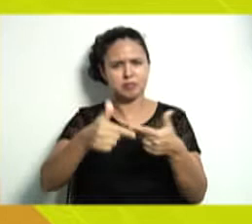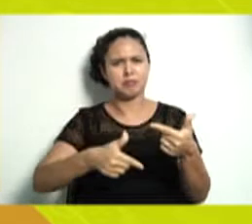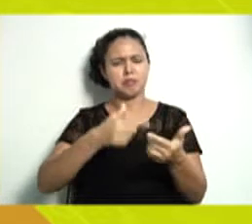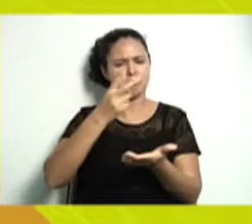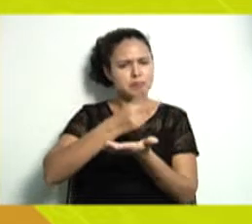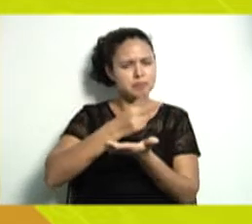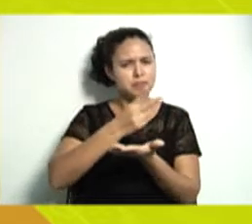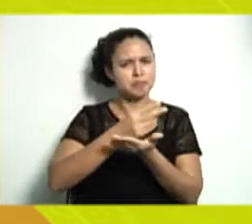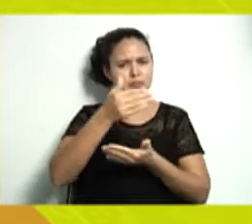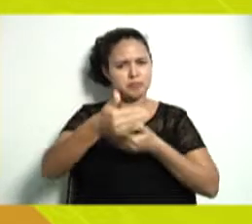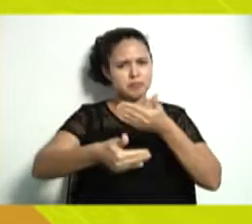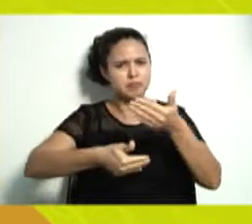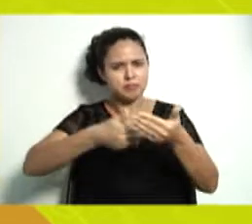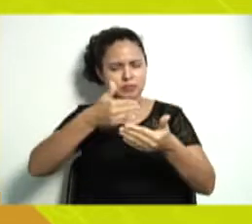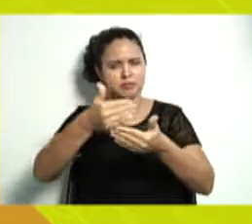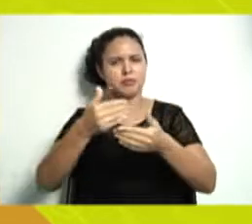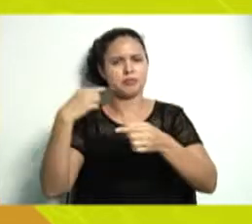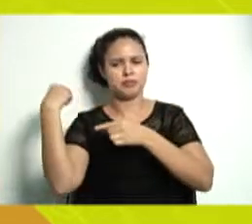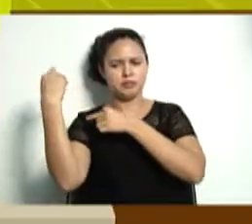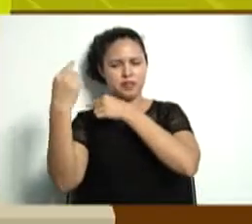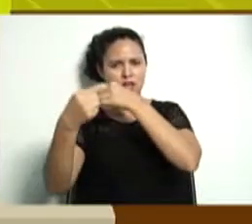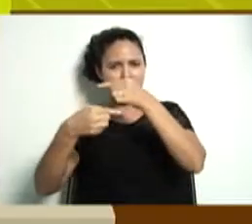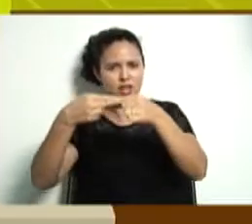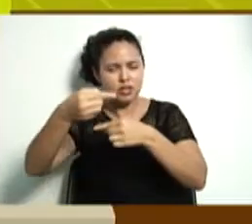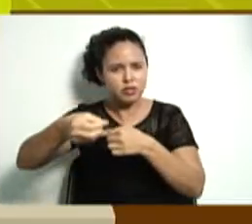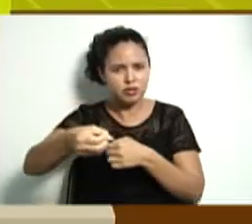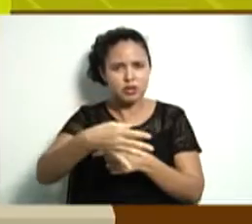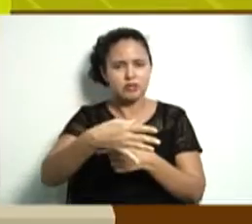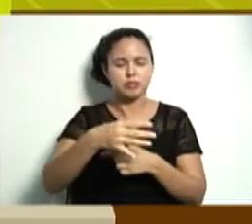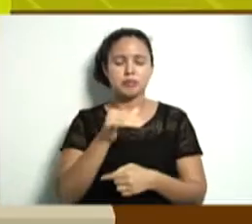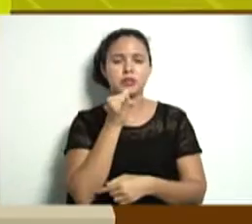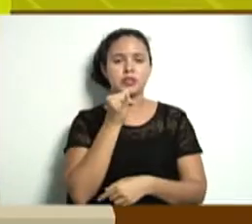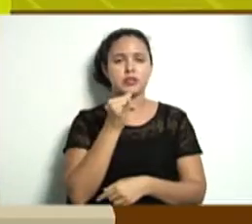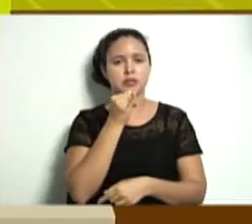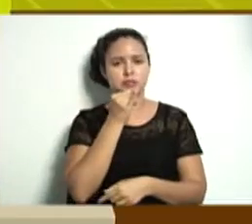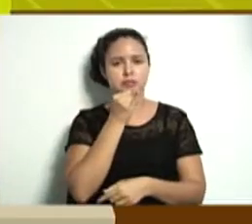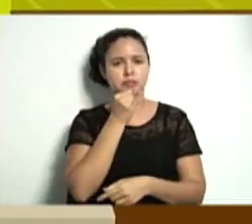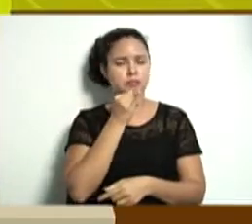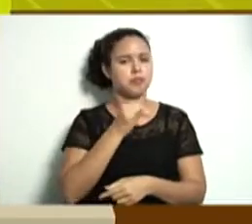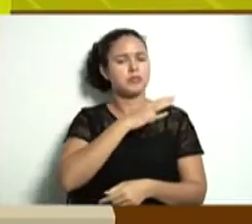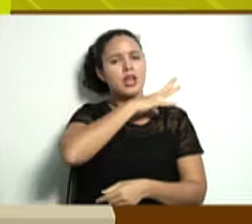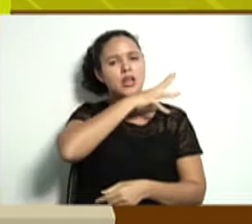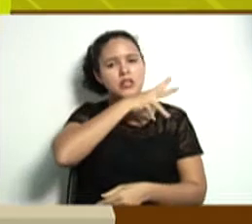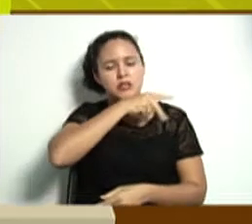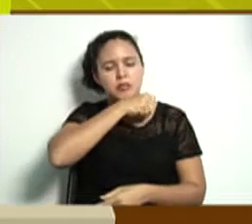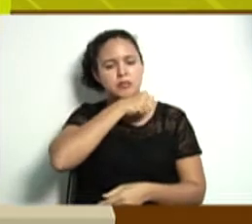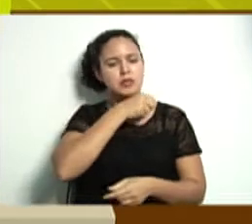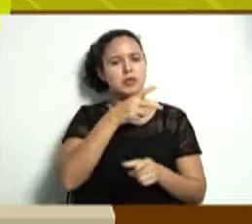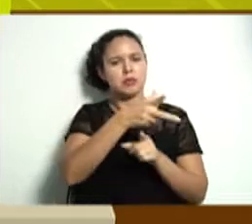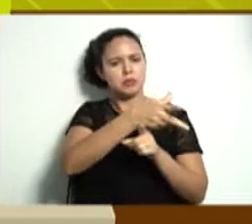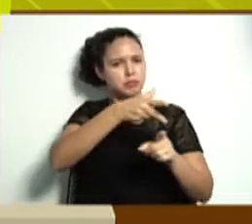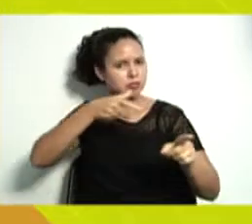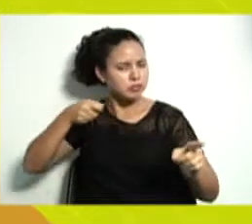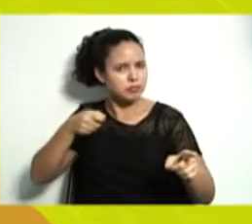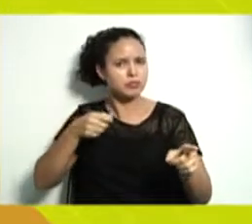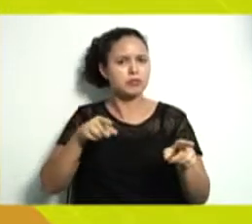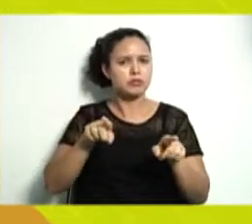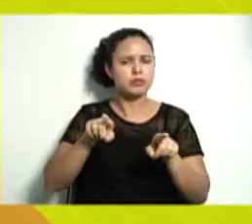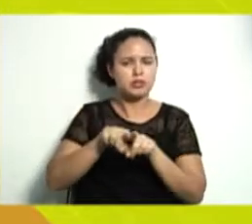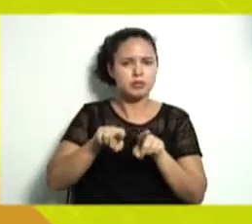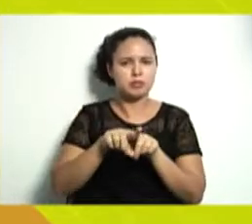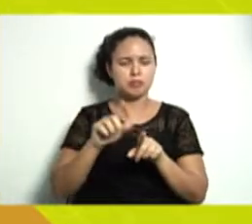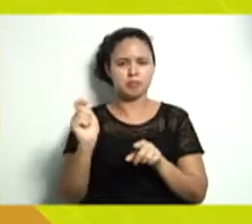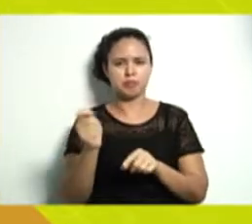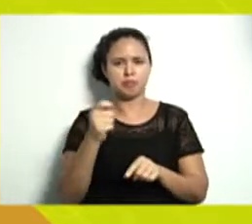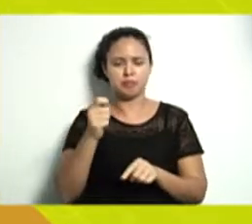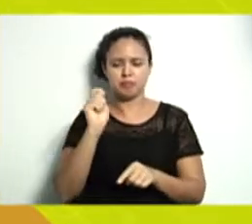diversifica conforme as gerações vão surgindo. Por exemplo, a caça e a pesca veio se juntar com a agricultura. E mais tarde